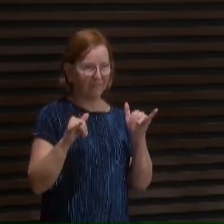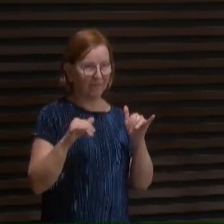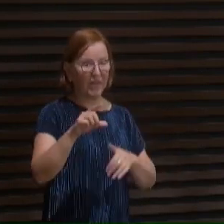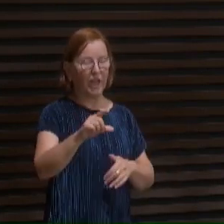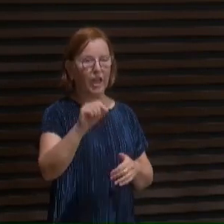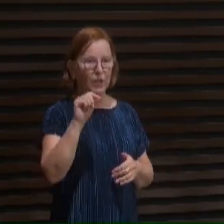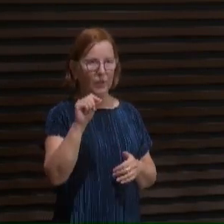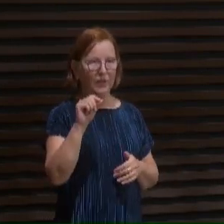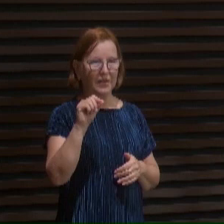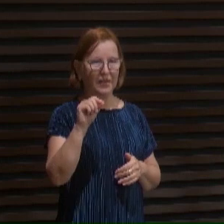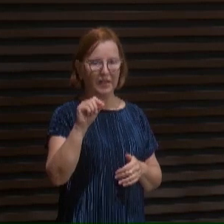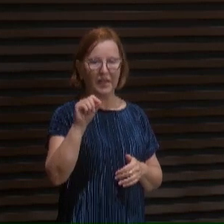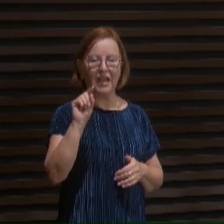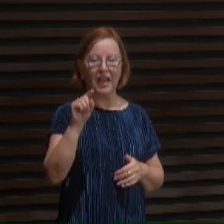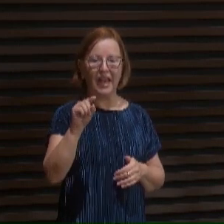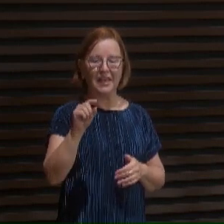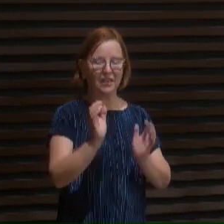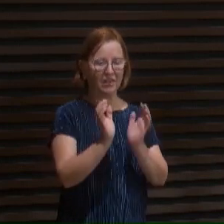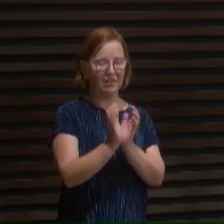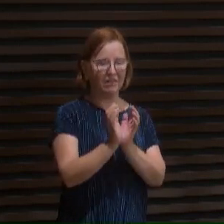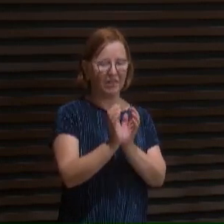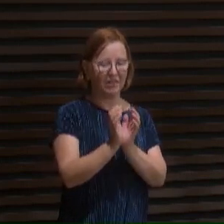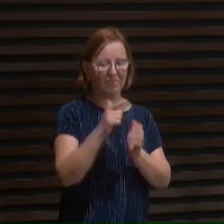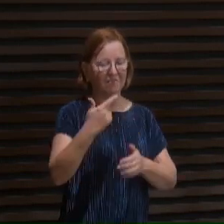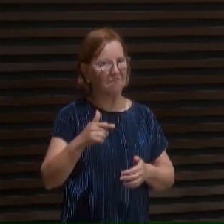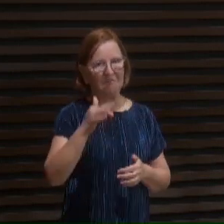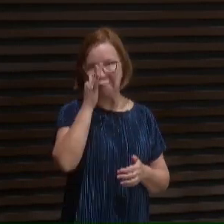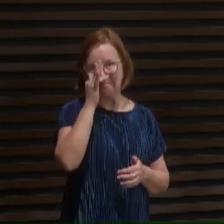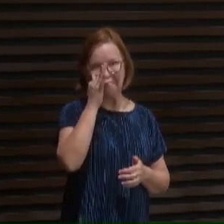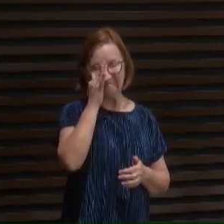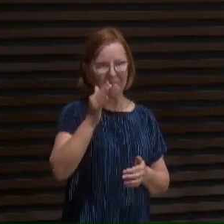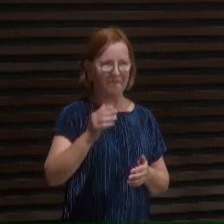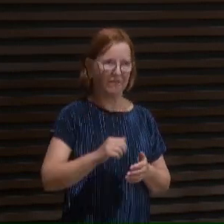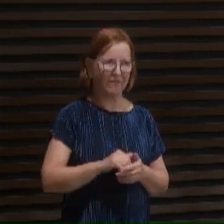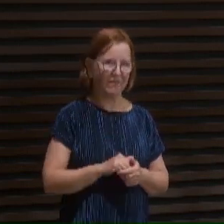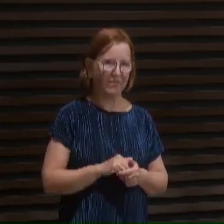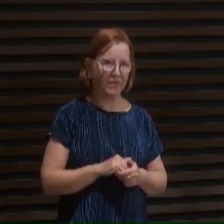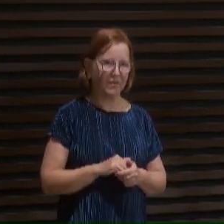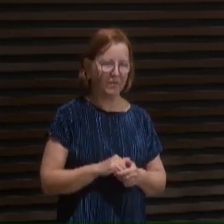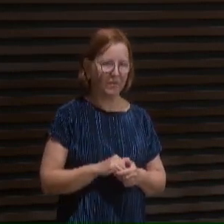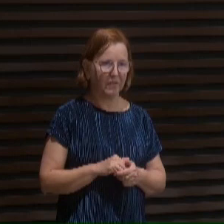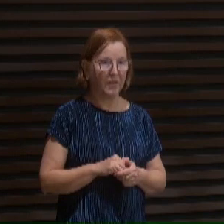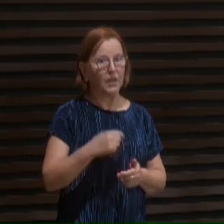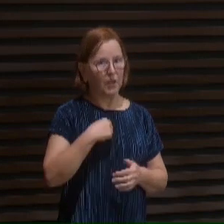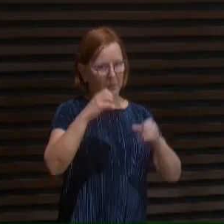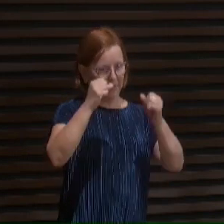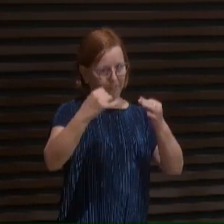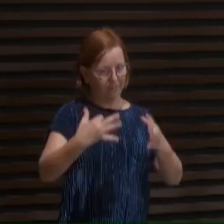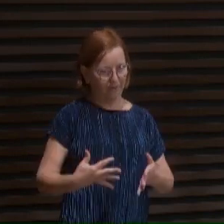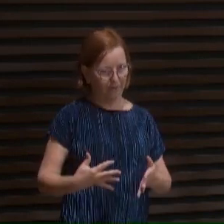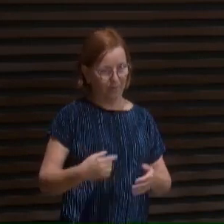escolhida é esta do vaso sem flor. E eu explico: eu dei